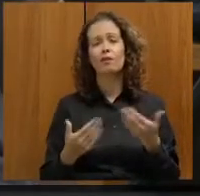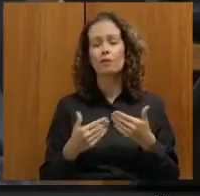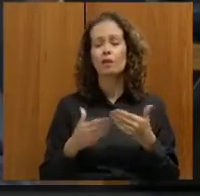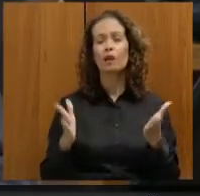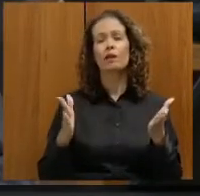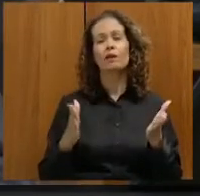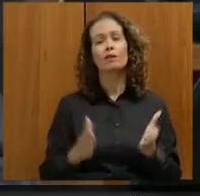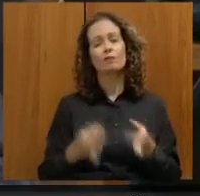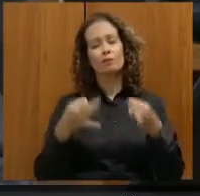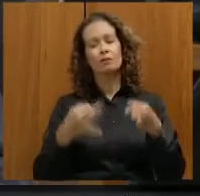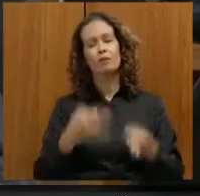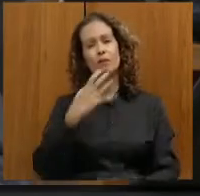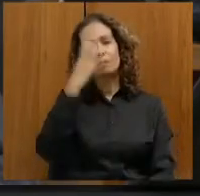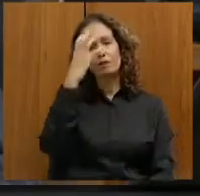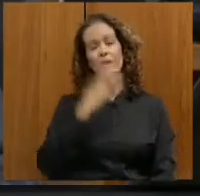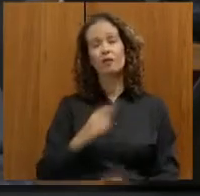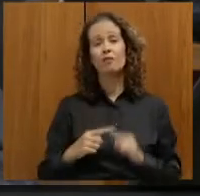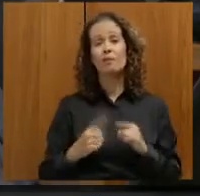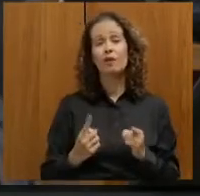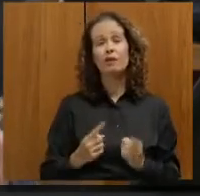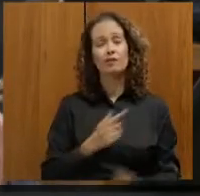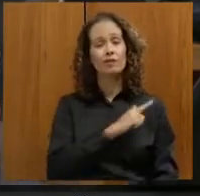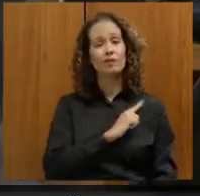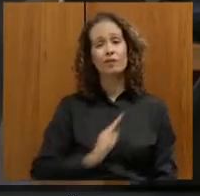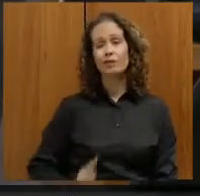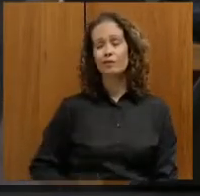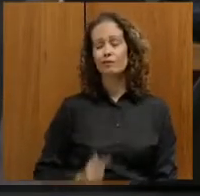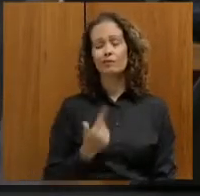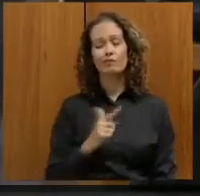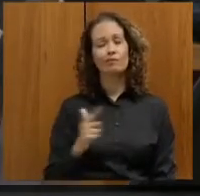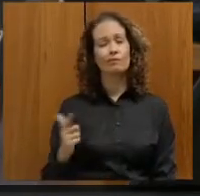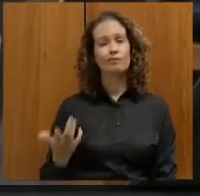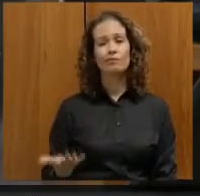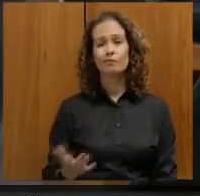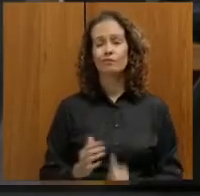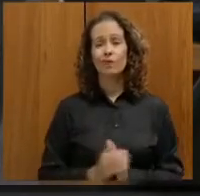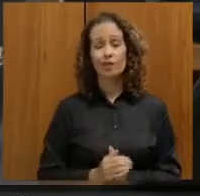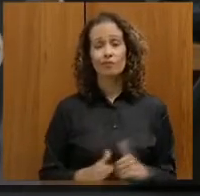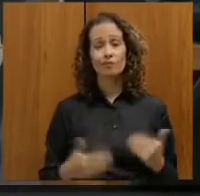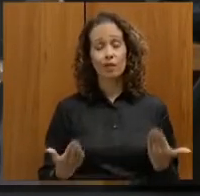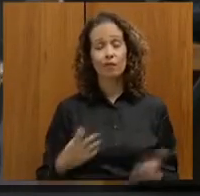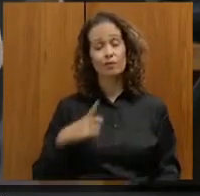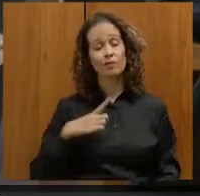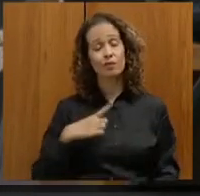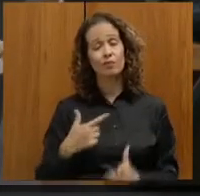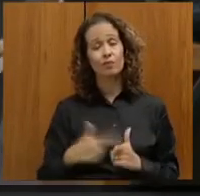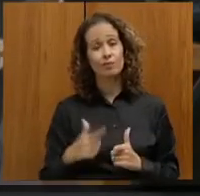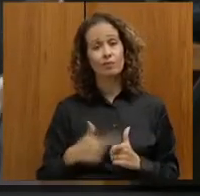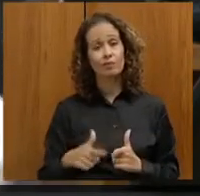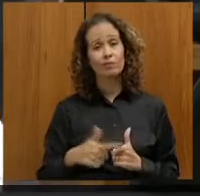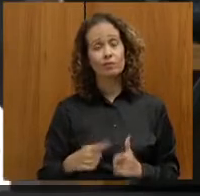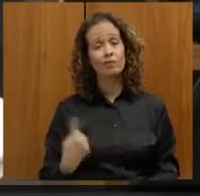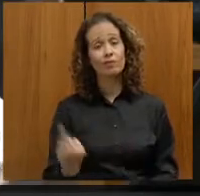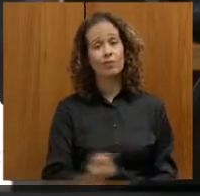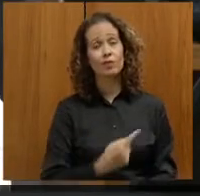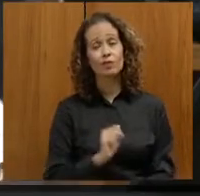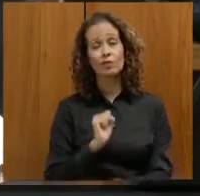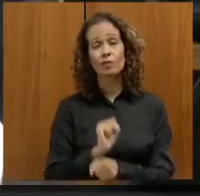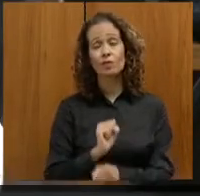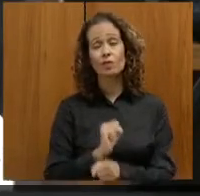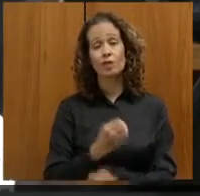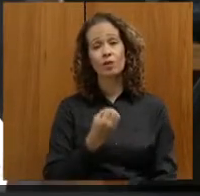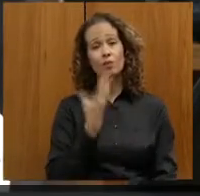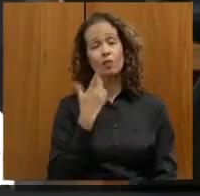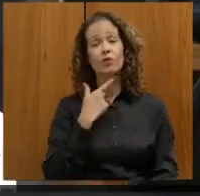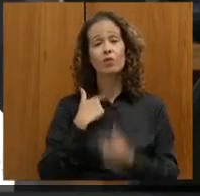adere esse diabo Franco e aberto então nós temos esse impasse e vamos aguardar a boa